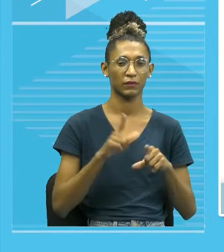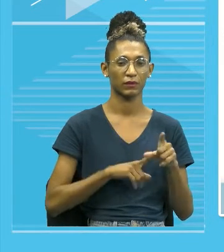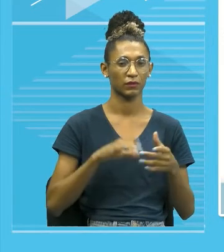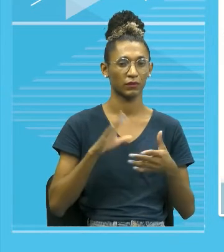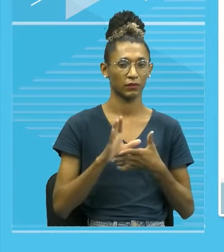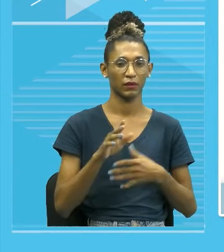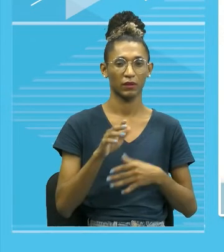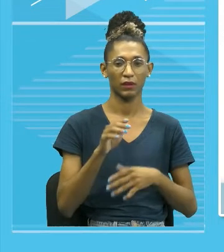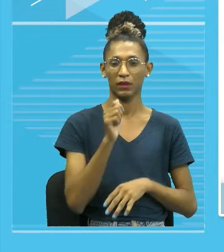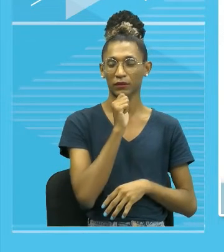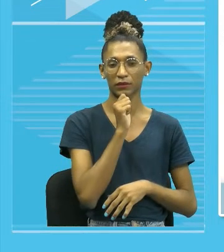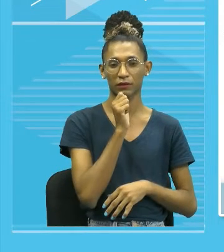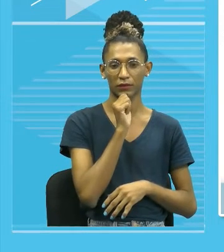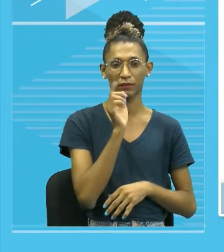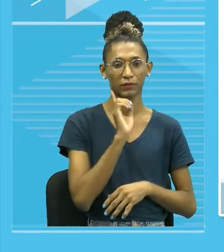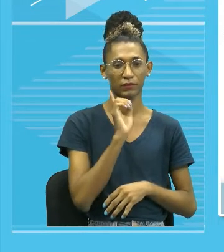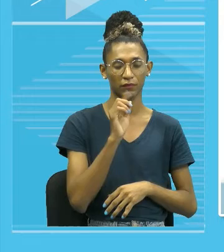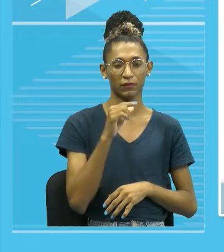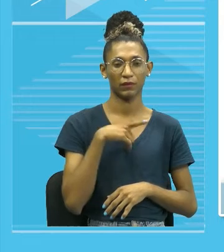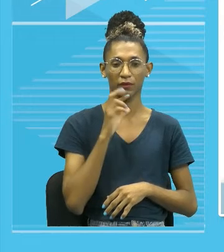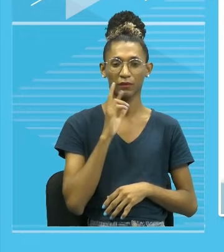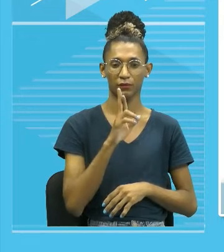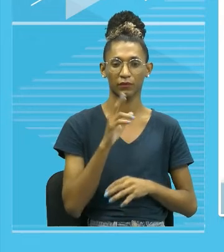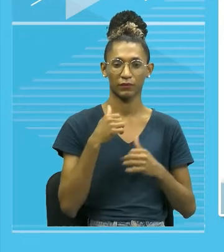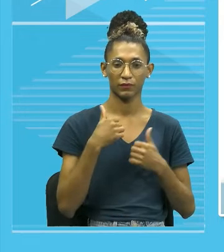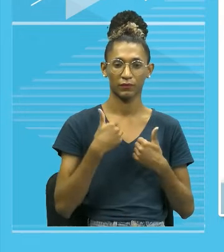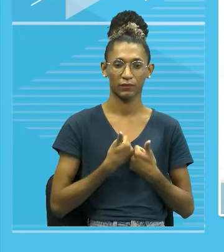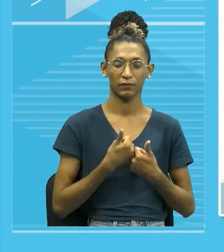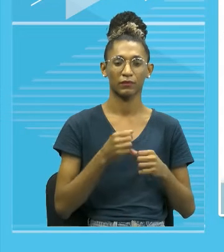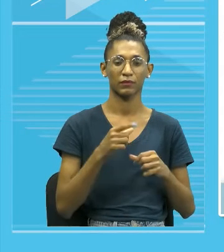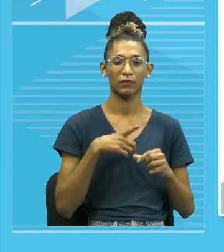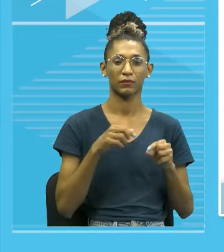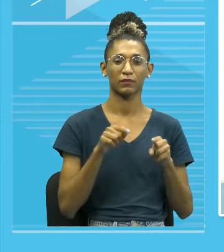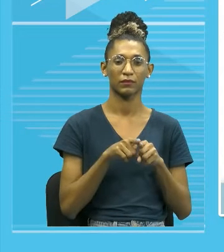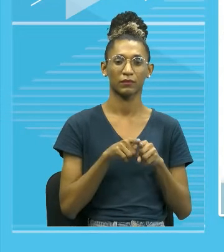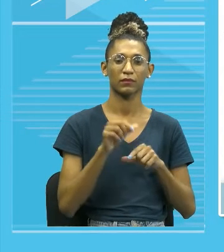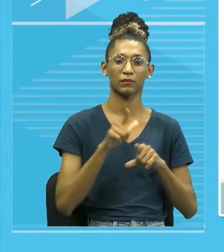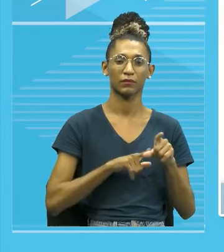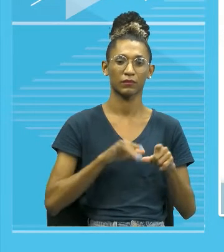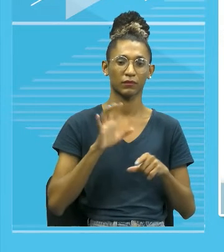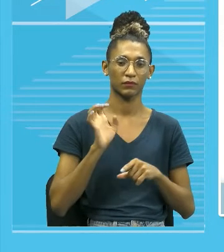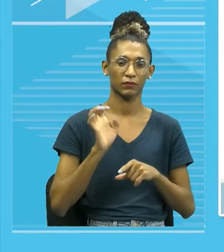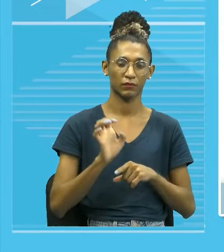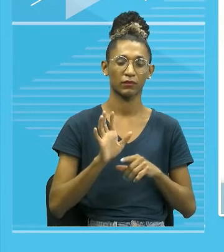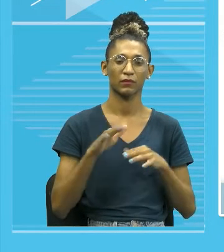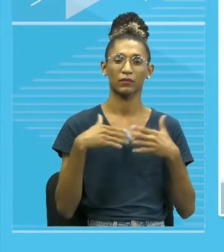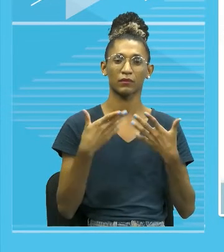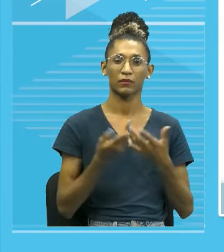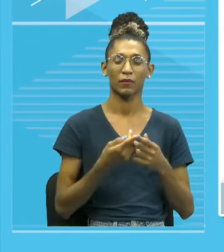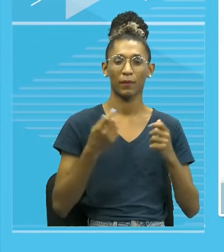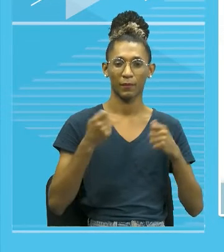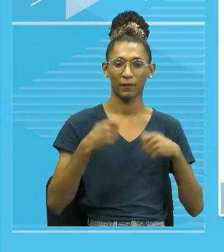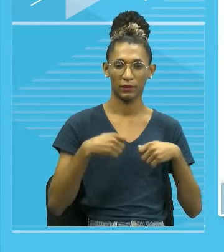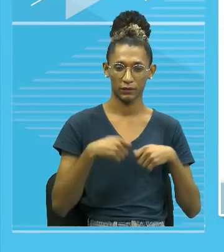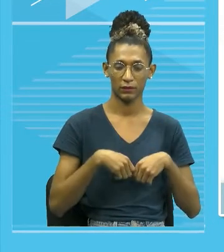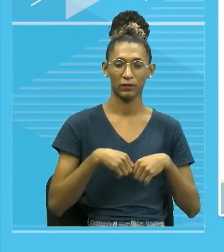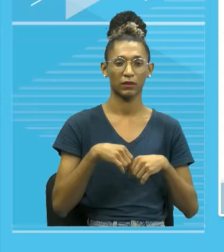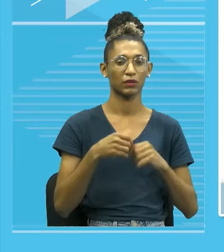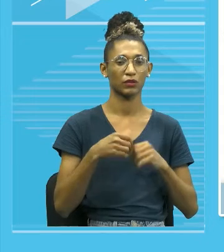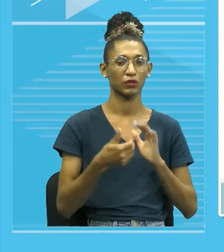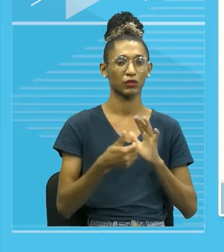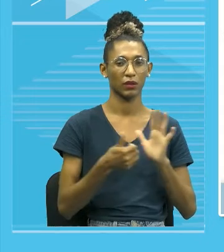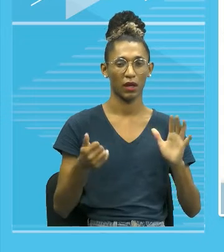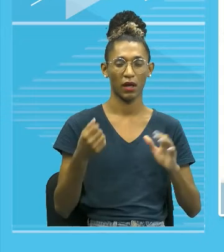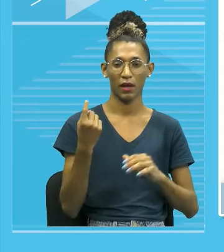que disseram né veio como resposta ali e aqui a letra é ela me sobra eu preciso eliminar uma das duas para ter uma resposta